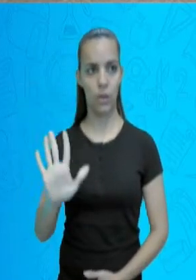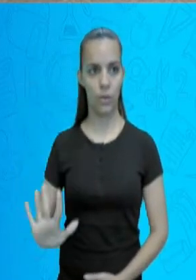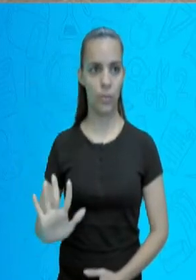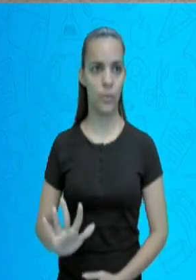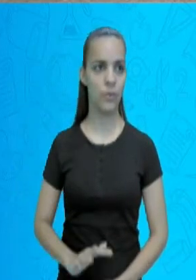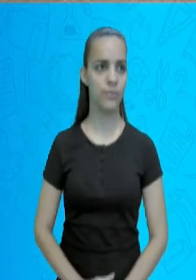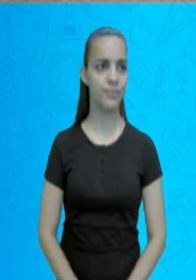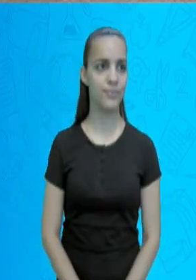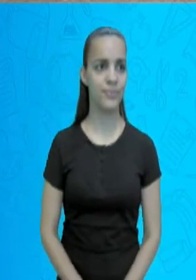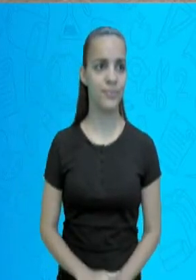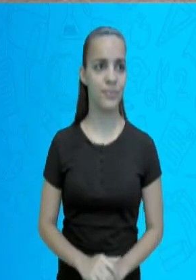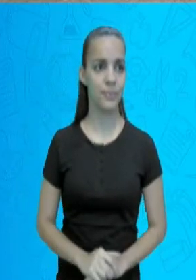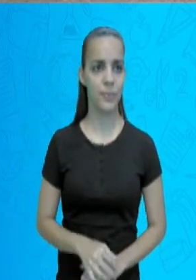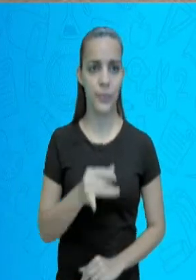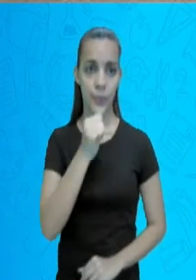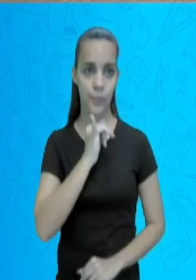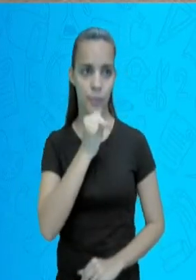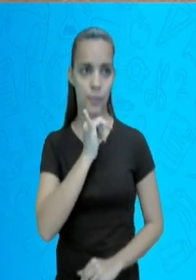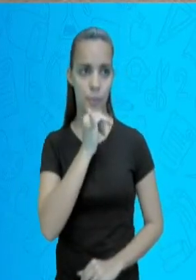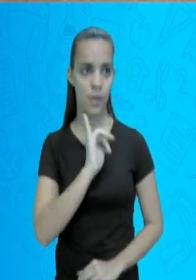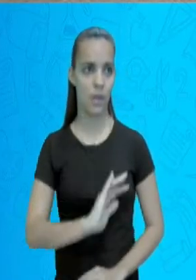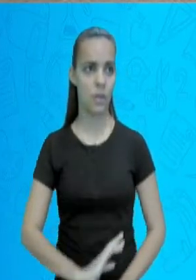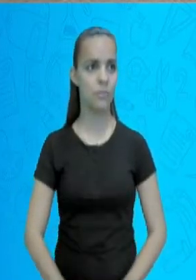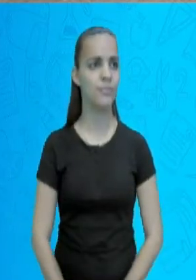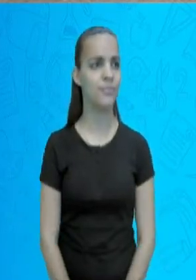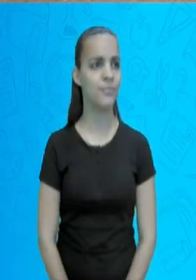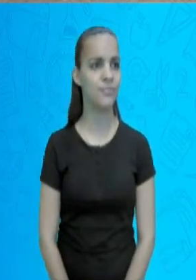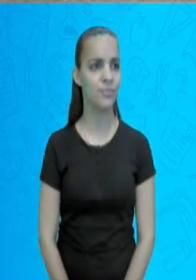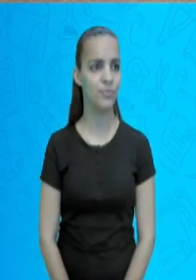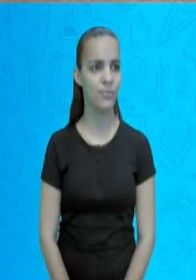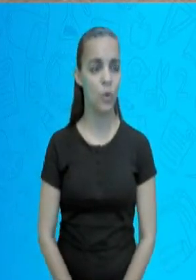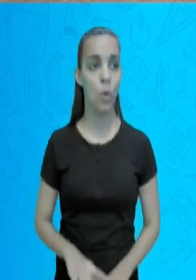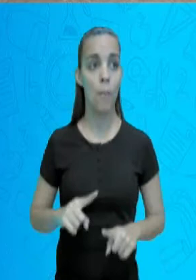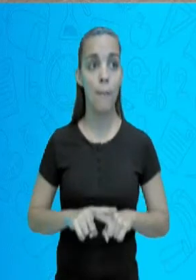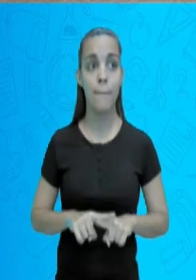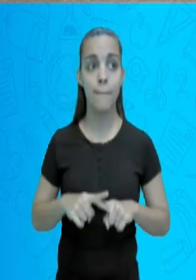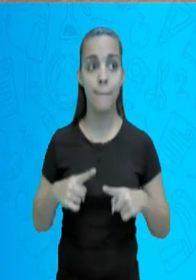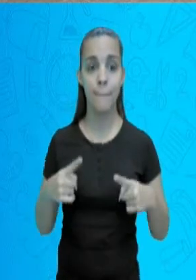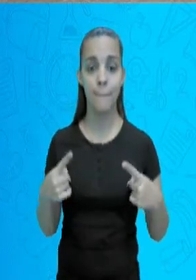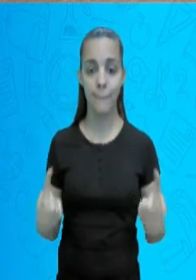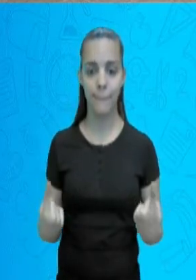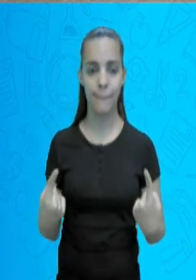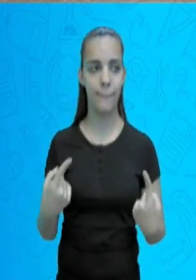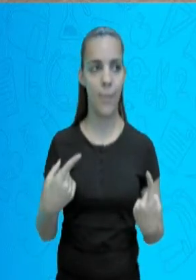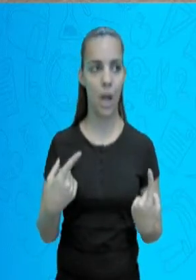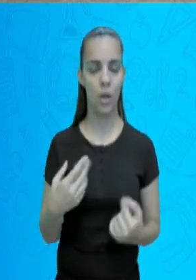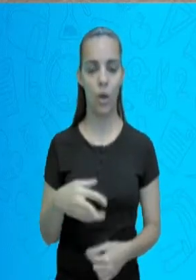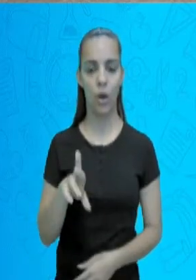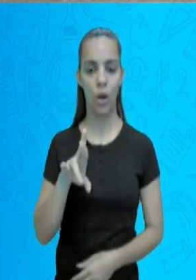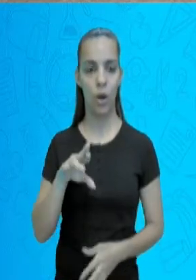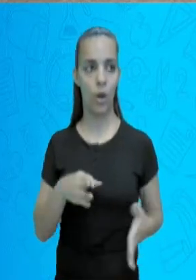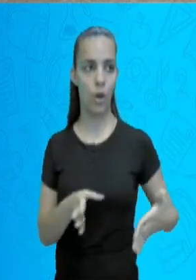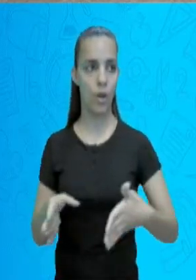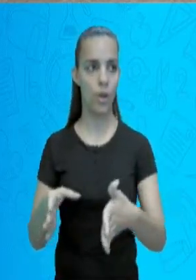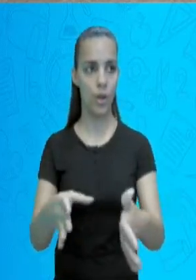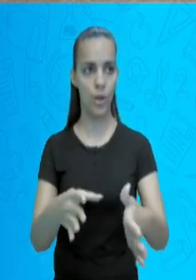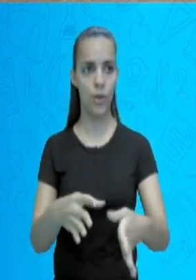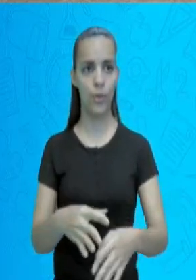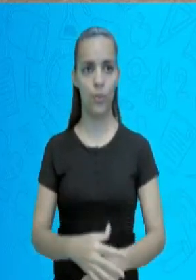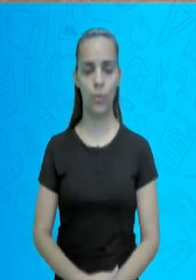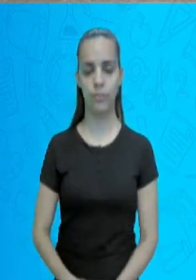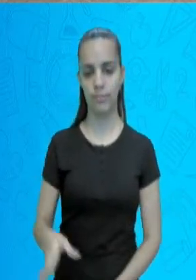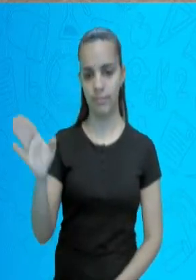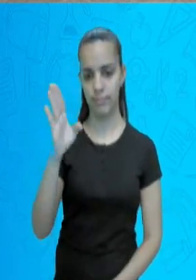sabia? Por exemplo, qual é o maior rio 100% brasileiro?